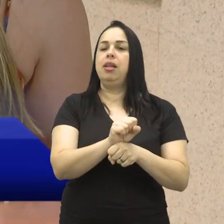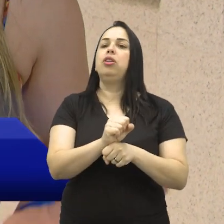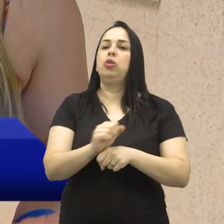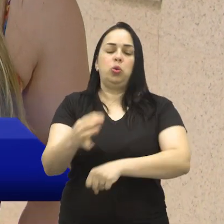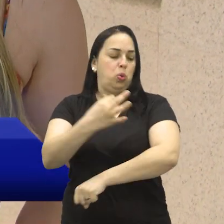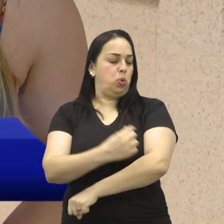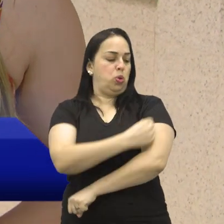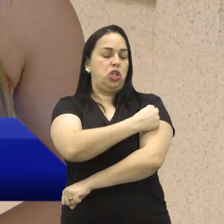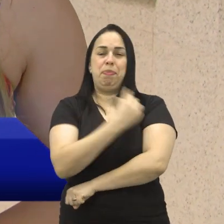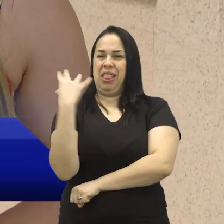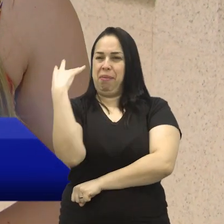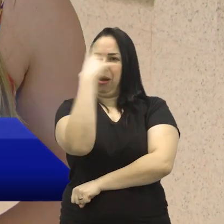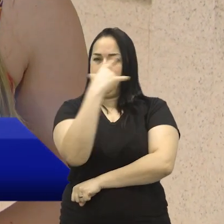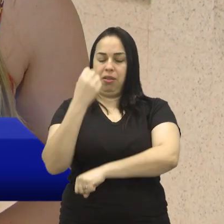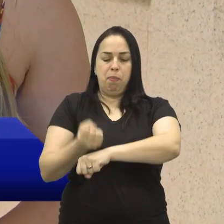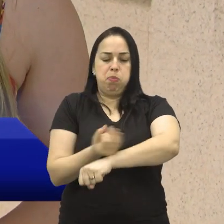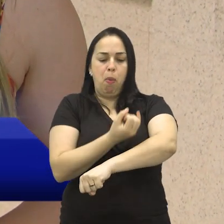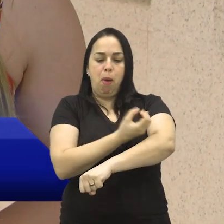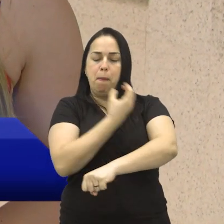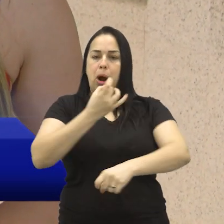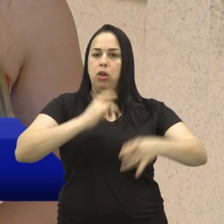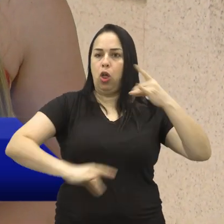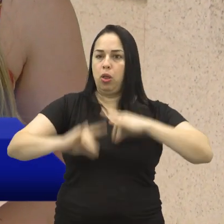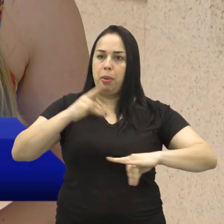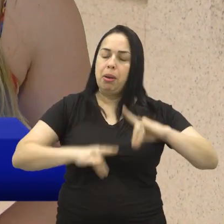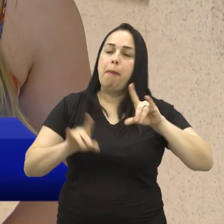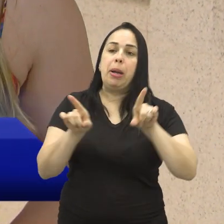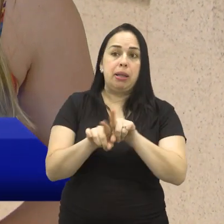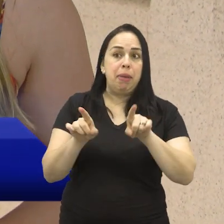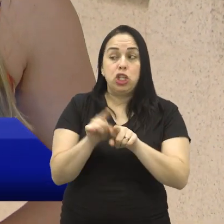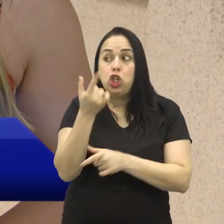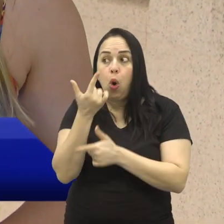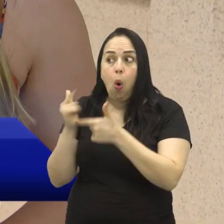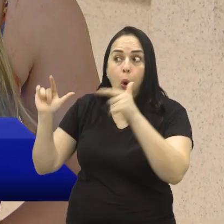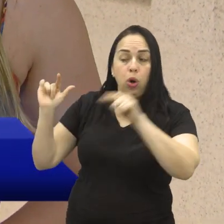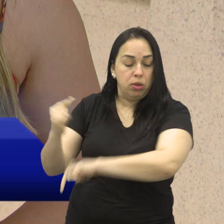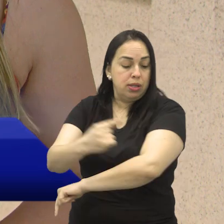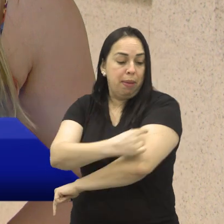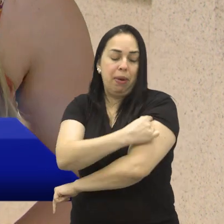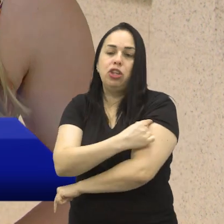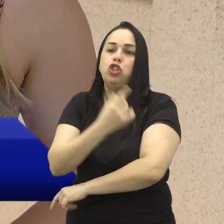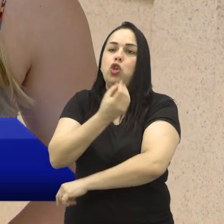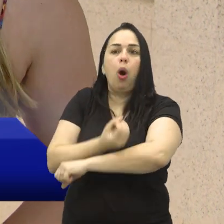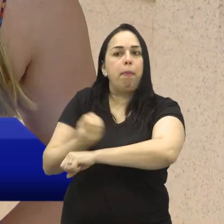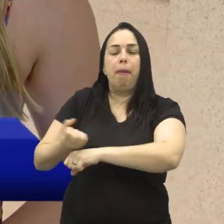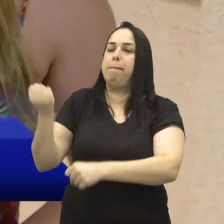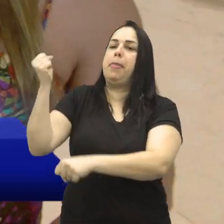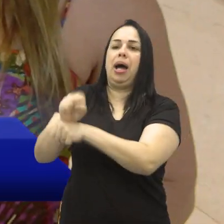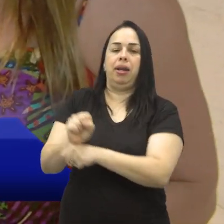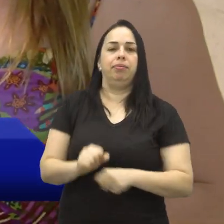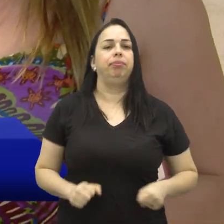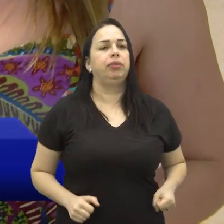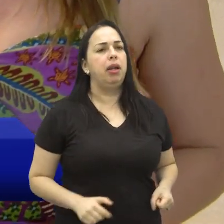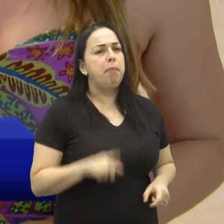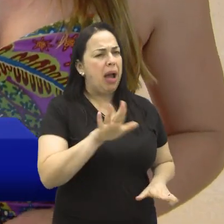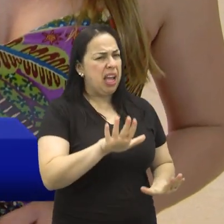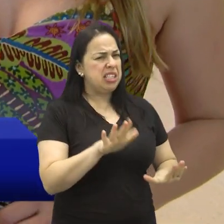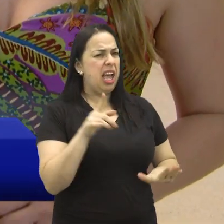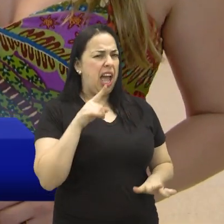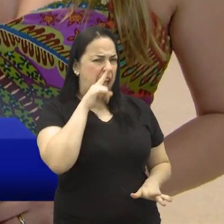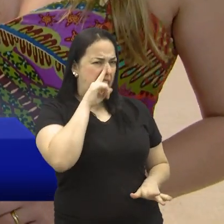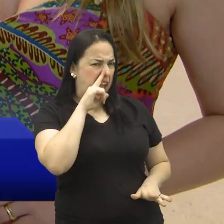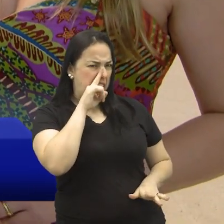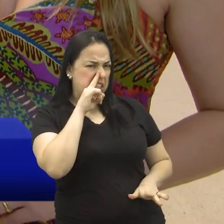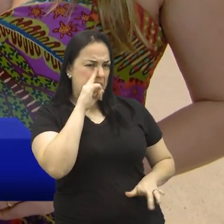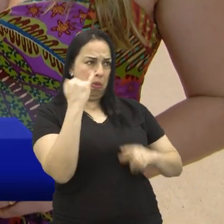só do chip da beleza, como ficou conhecido o hormônio gestrinona, mas de todos os implantes hormonais no Brasil. E explica pra gente, existem